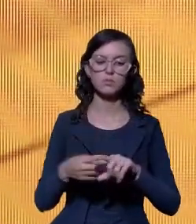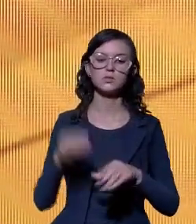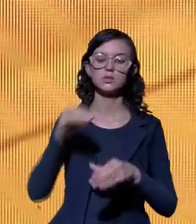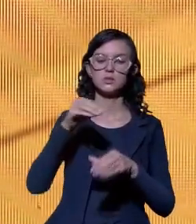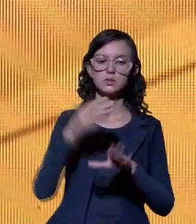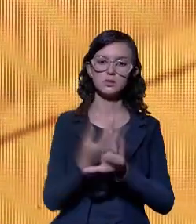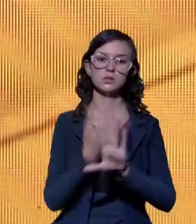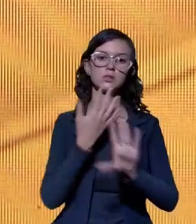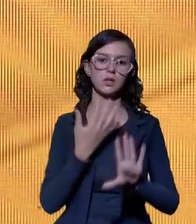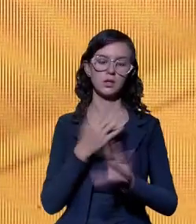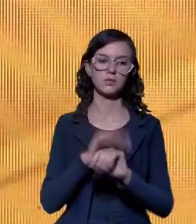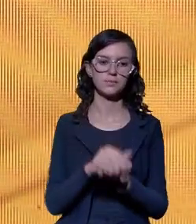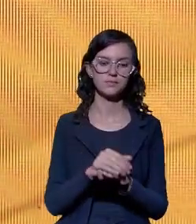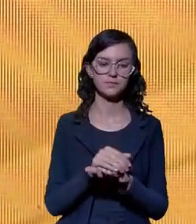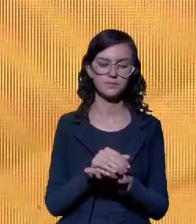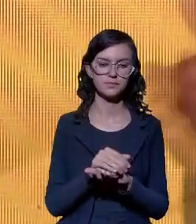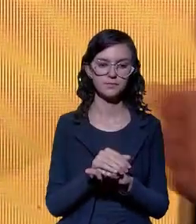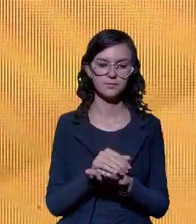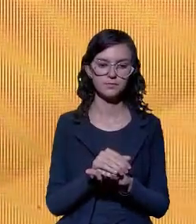de financiamento